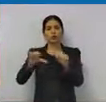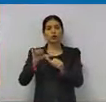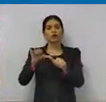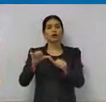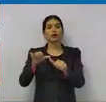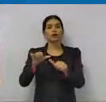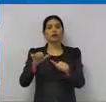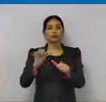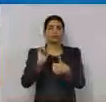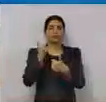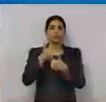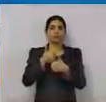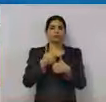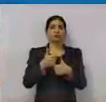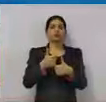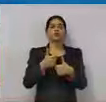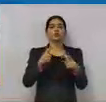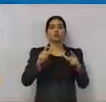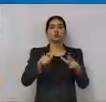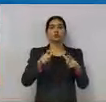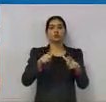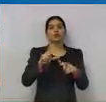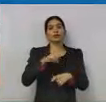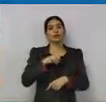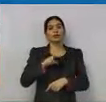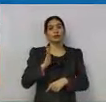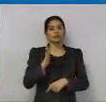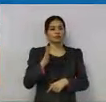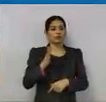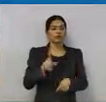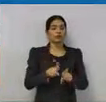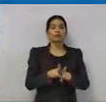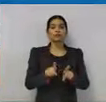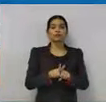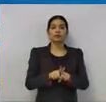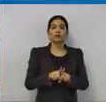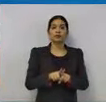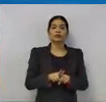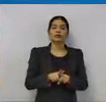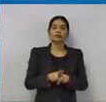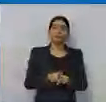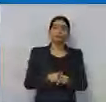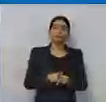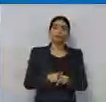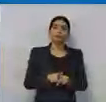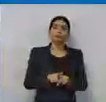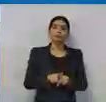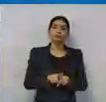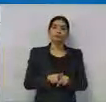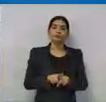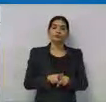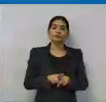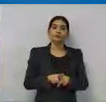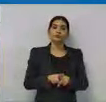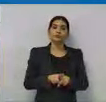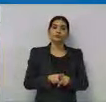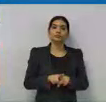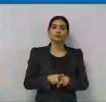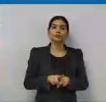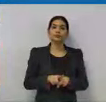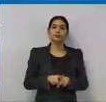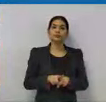também serviços de engenharia que englobariam cadastro, telemetria e modelagem hidráulica dessa